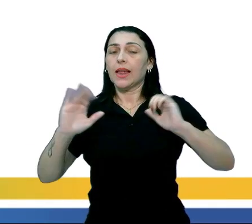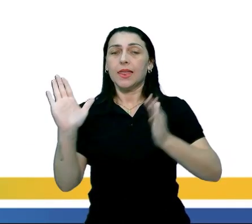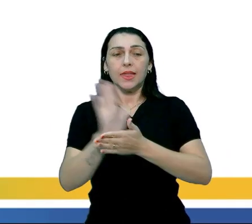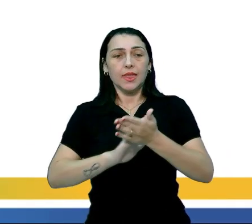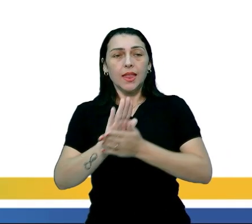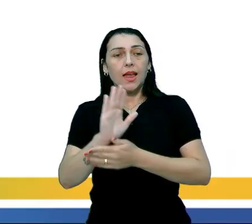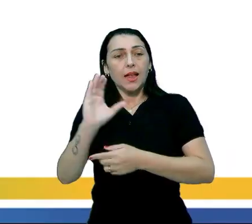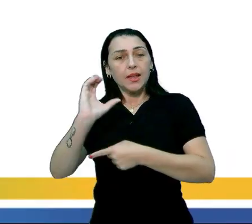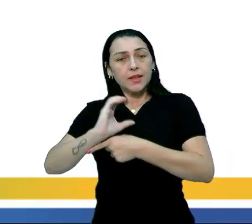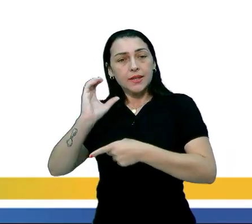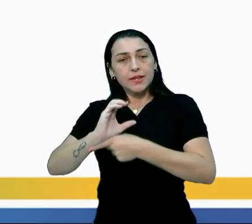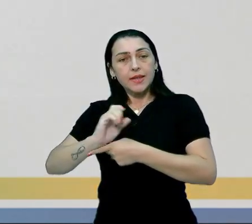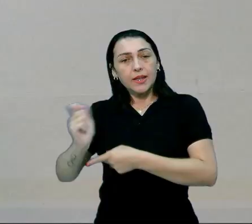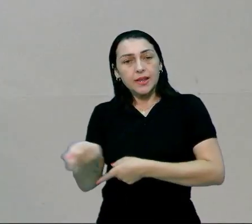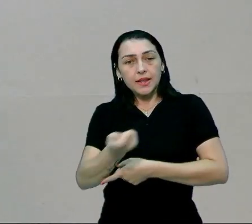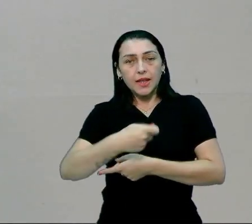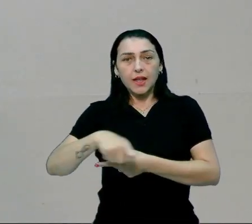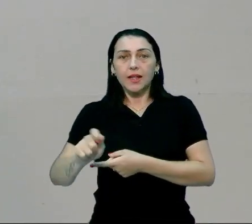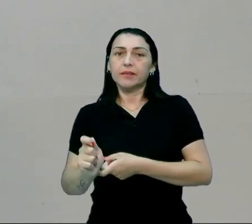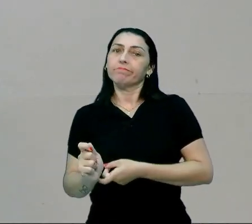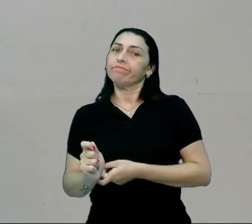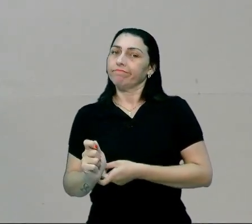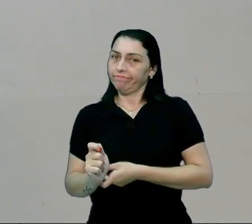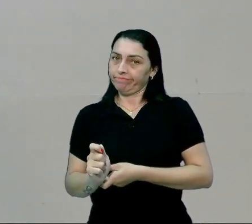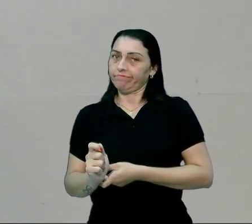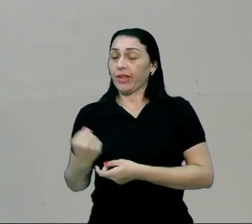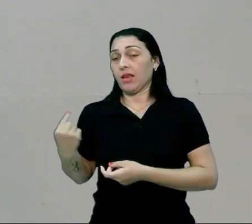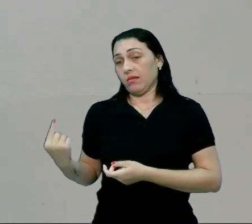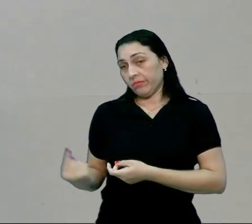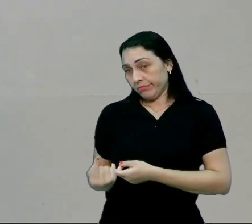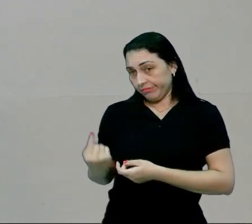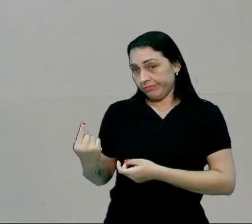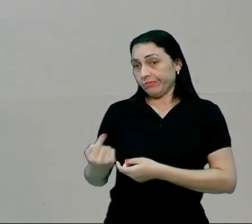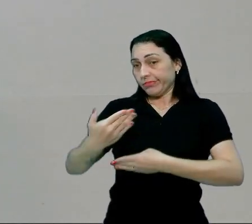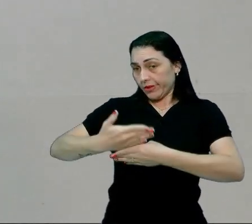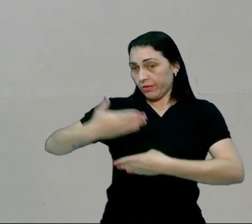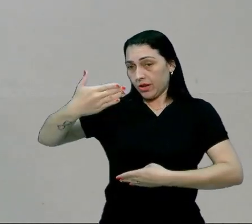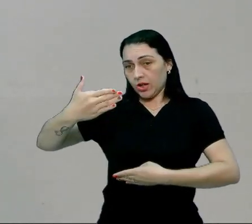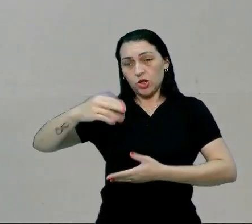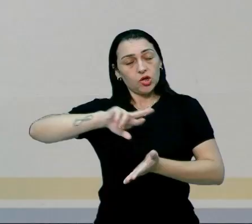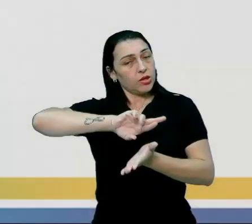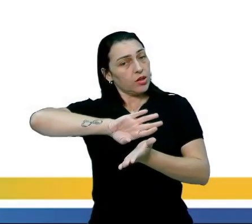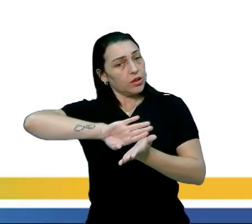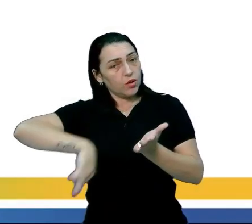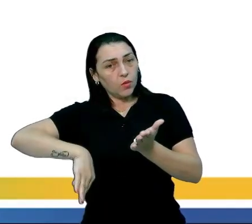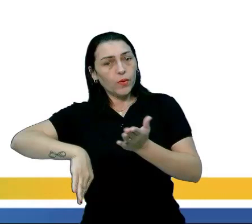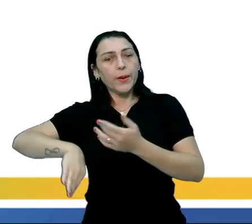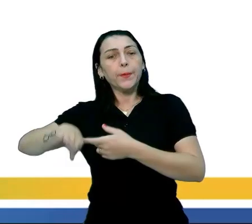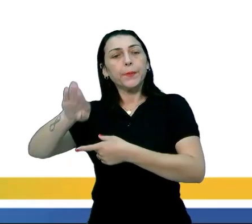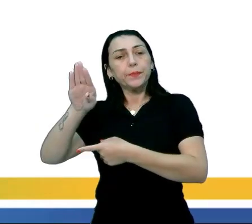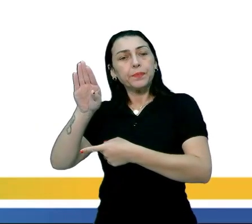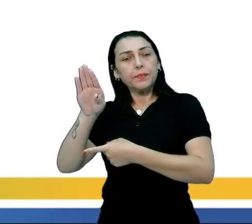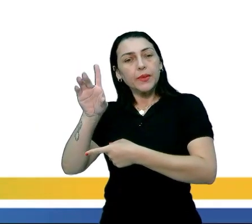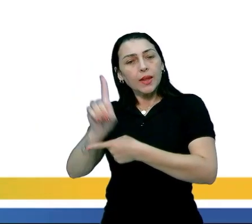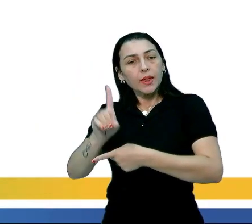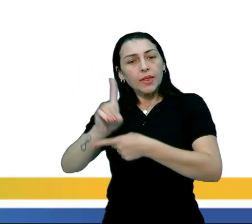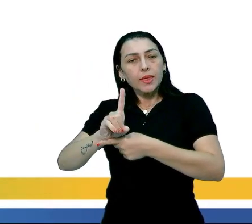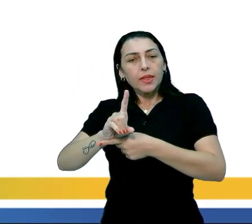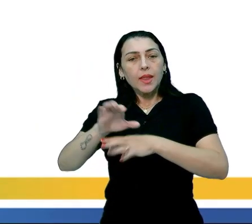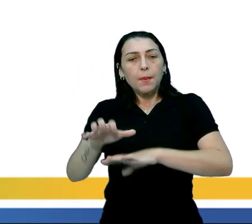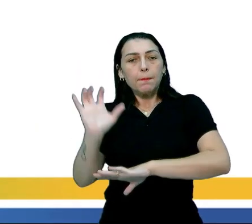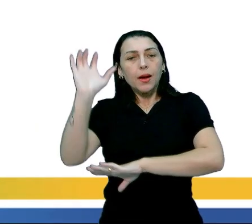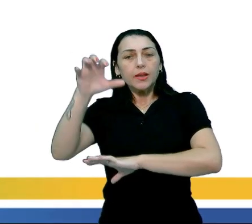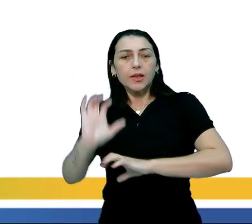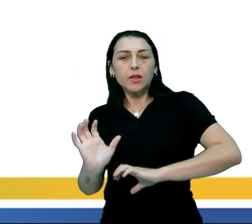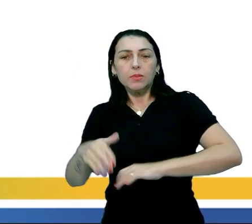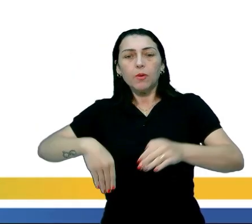B. Alternativa C, tênis de mesa. Se é tênis é mesa e mesa tem uma rede, nada disso. Esporte de rede, está descartada. Alternativa